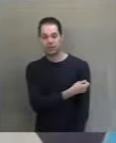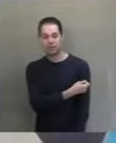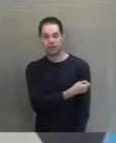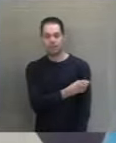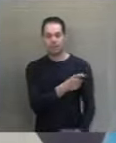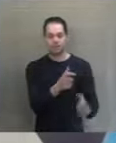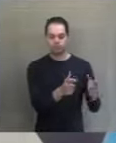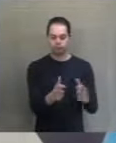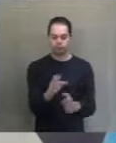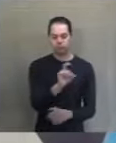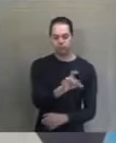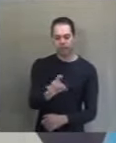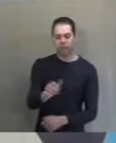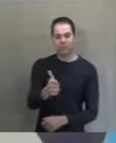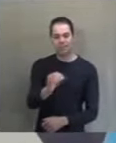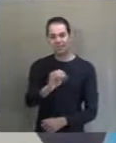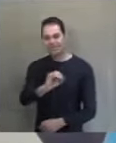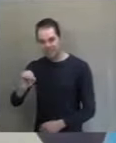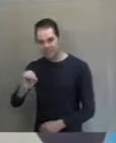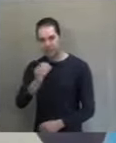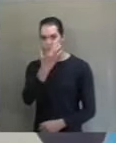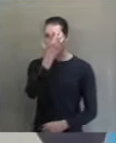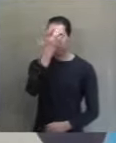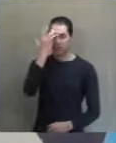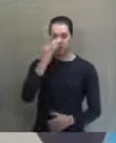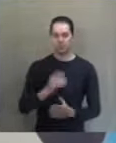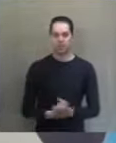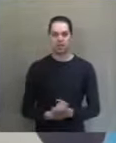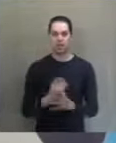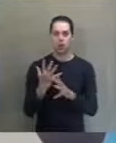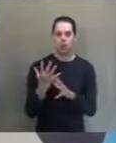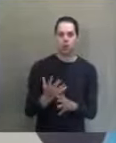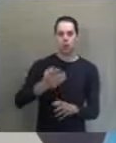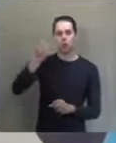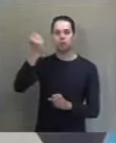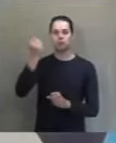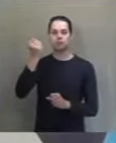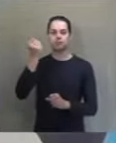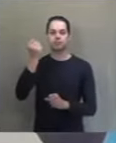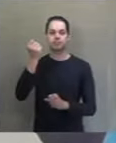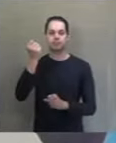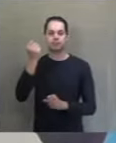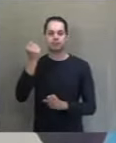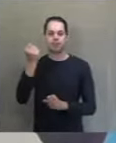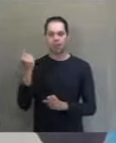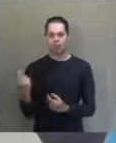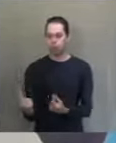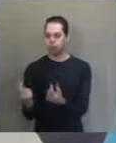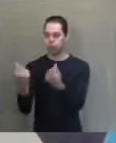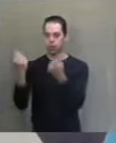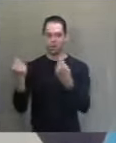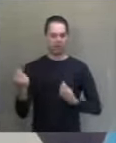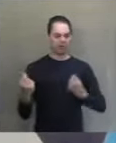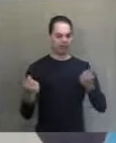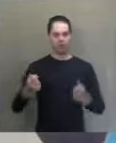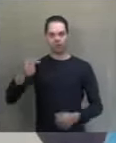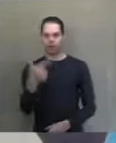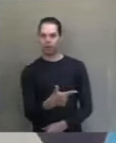cada 100 habitantes. Os lucros não são mais importantes que a vida. Milhares